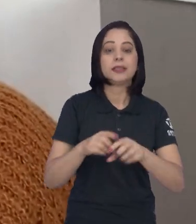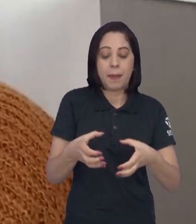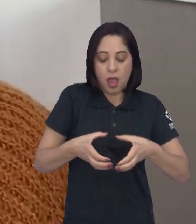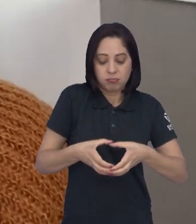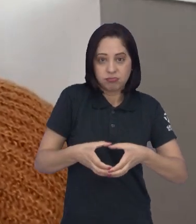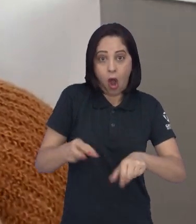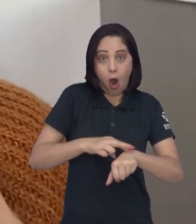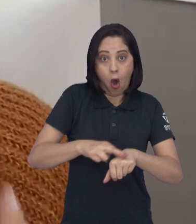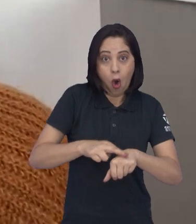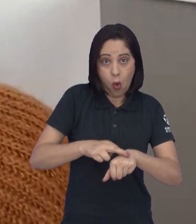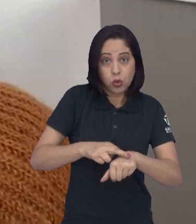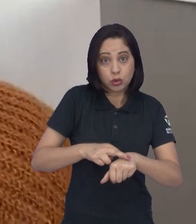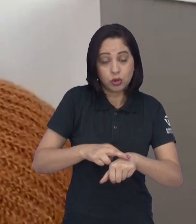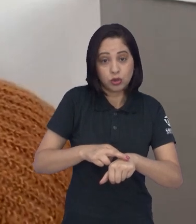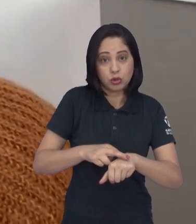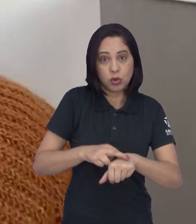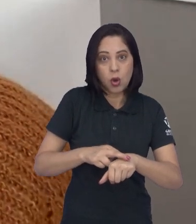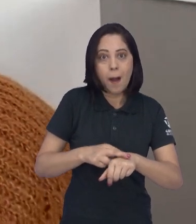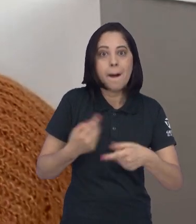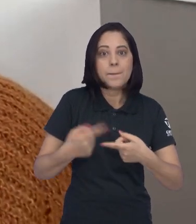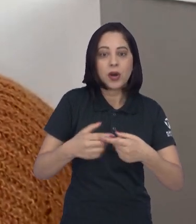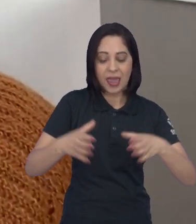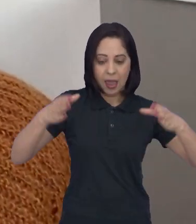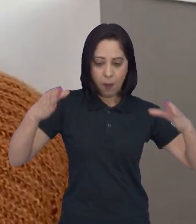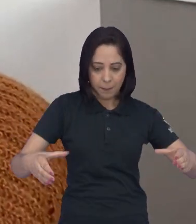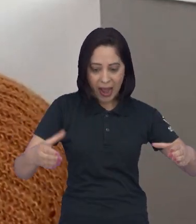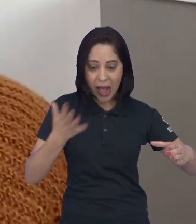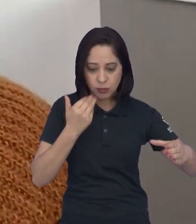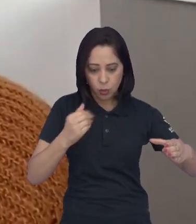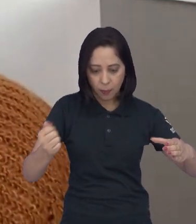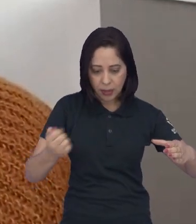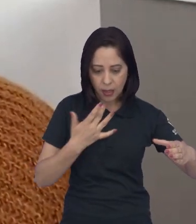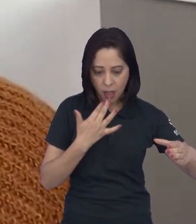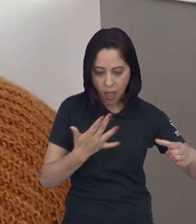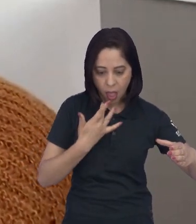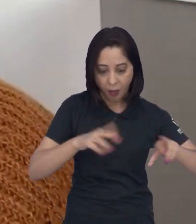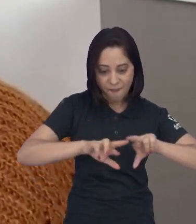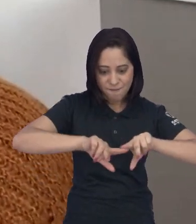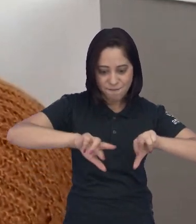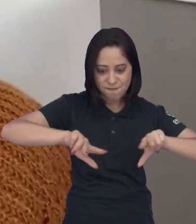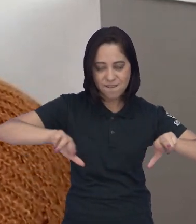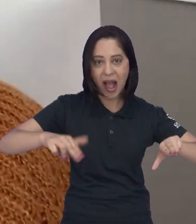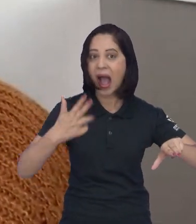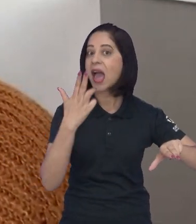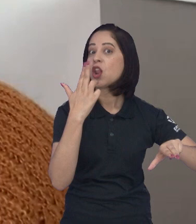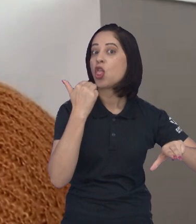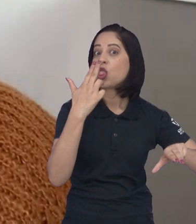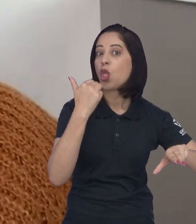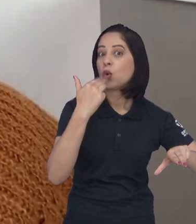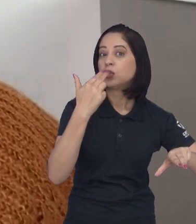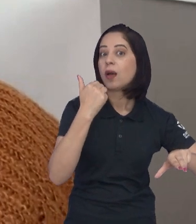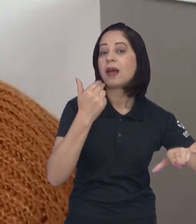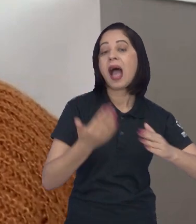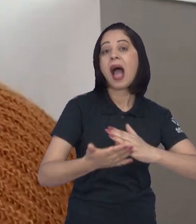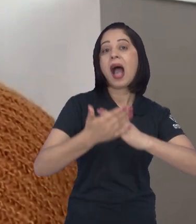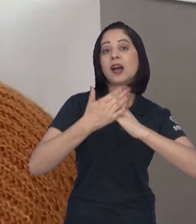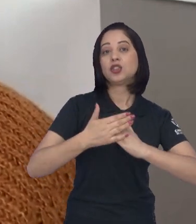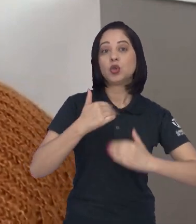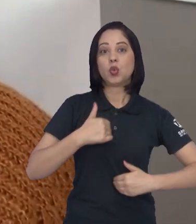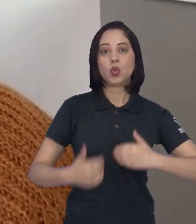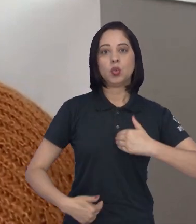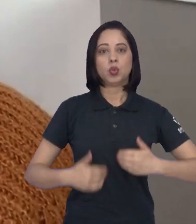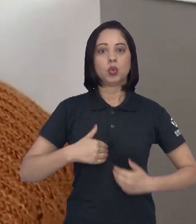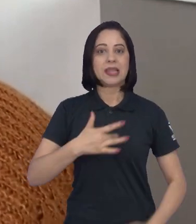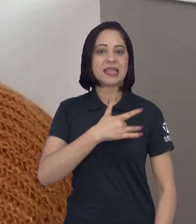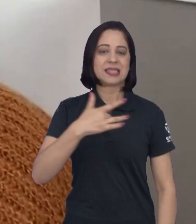tomate quanto mais colorido for o prato mais nutrientes mais ação antiinflamatória e melhor pra saúde